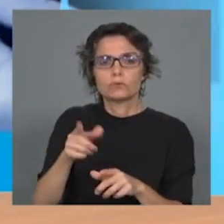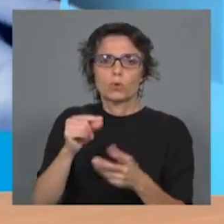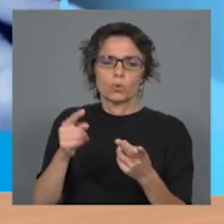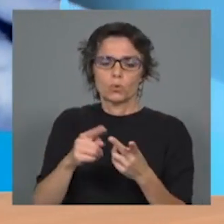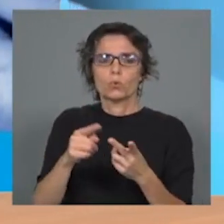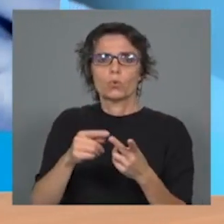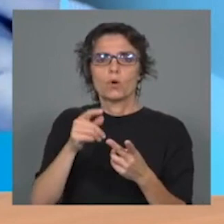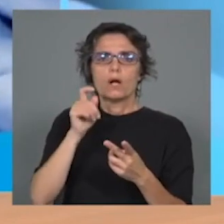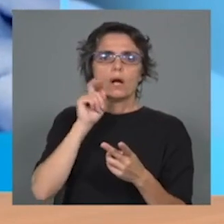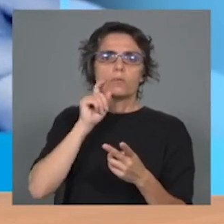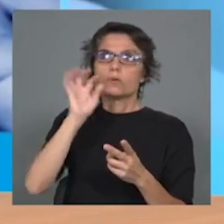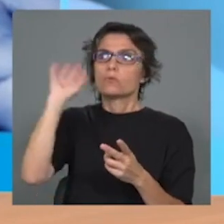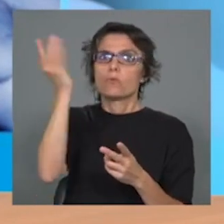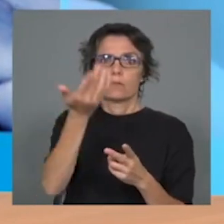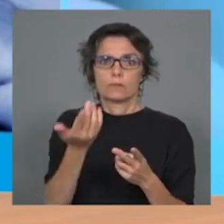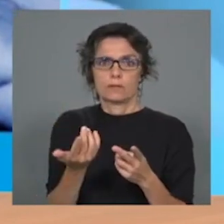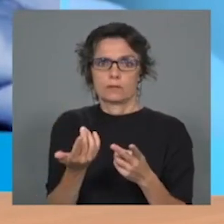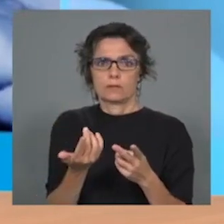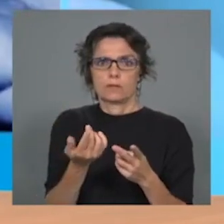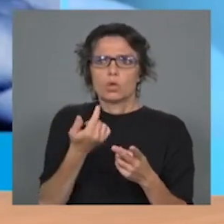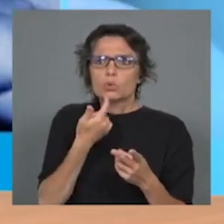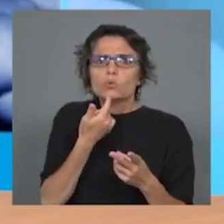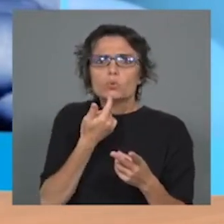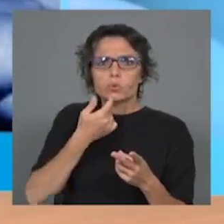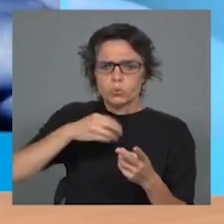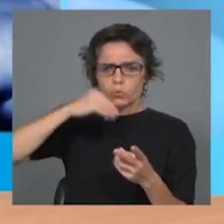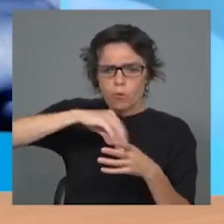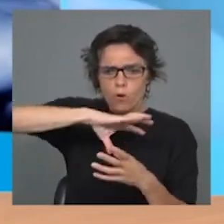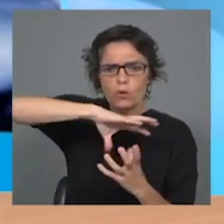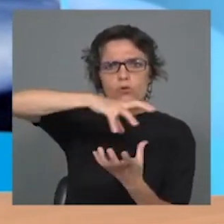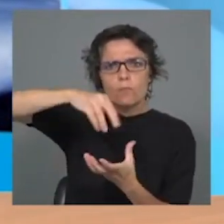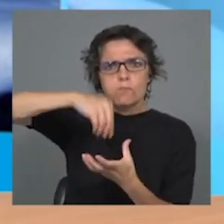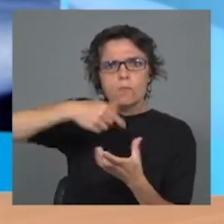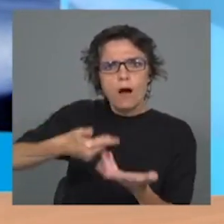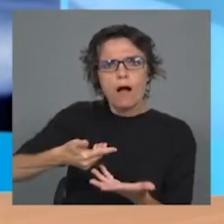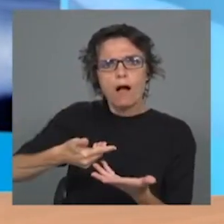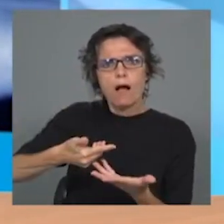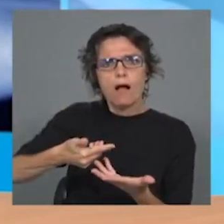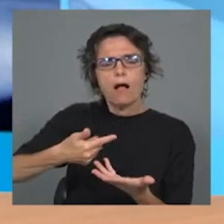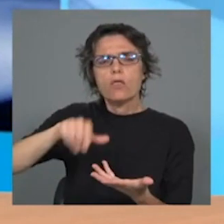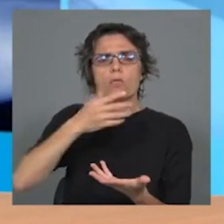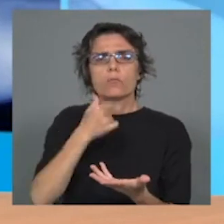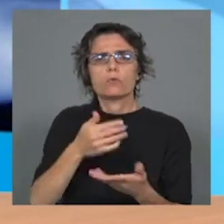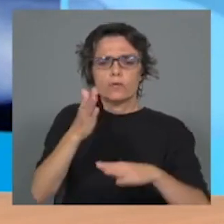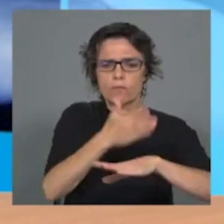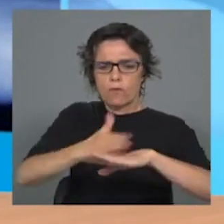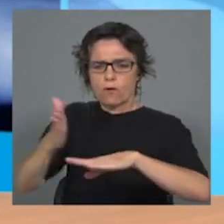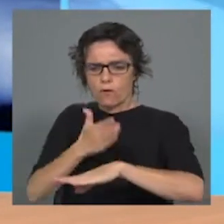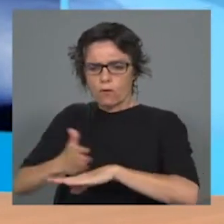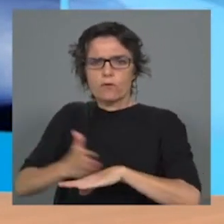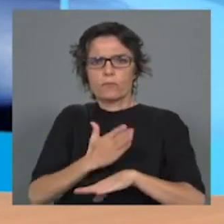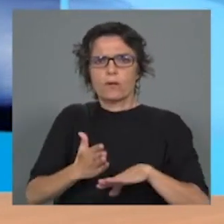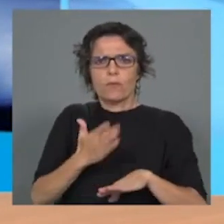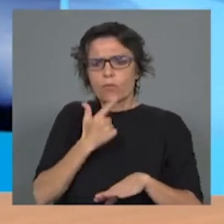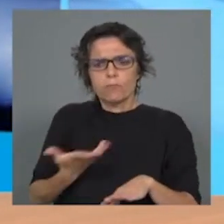da ecologia. Claro. Tudo isto, esta dimensão de que nada vive isolado, nada